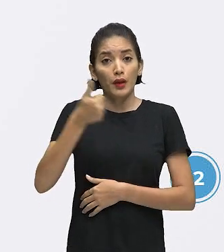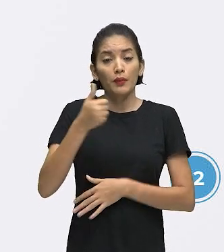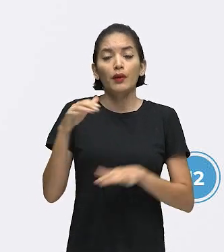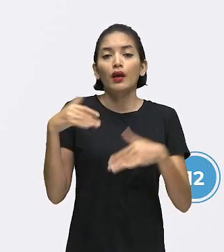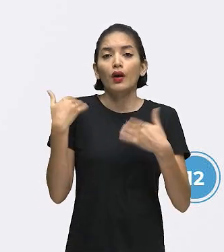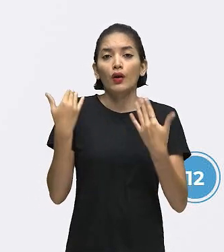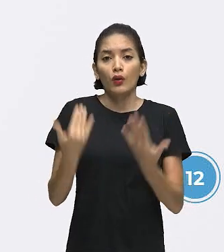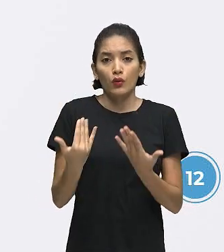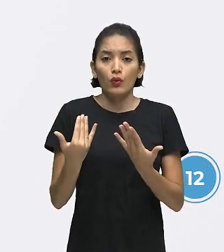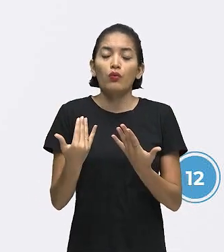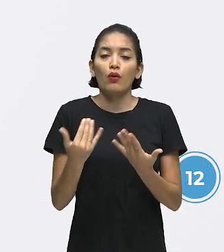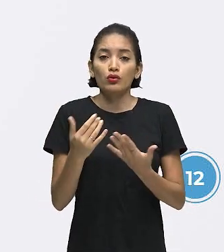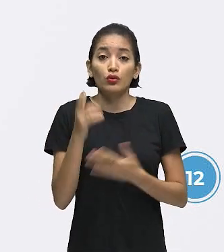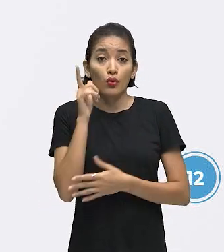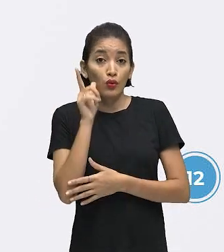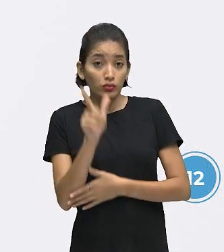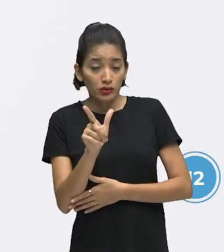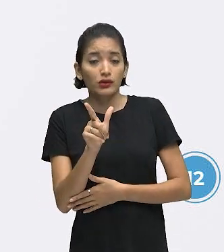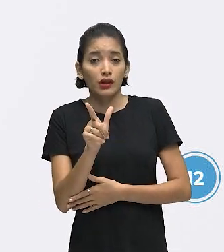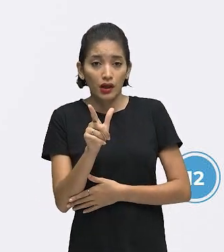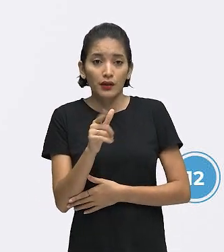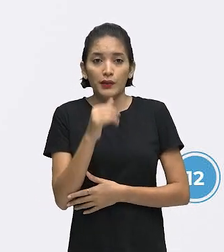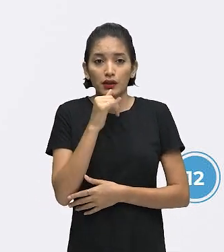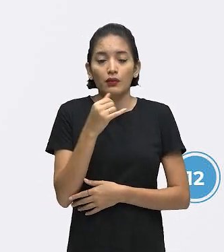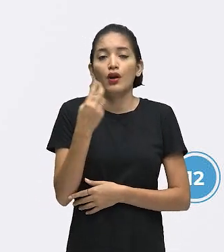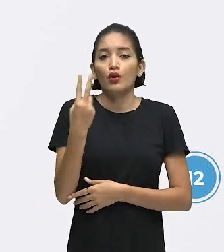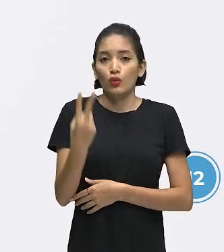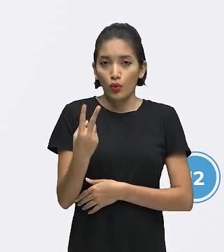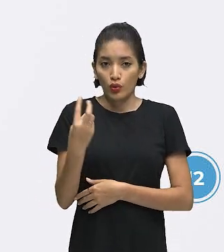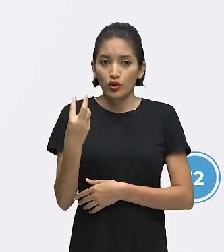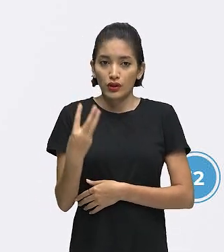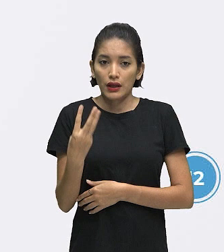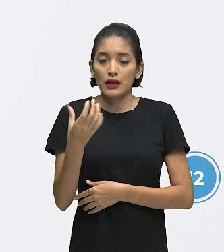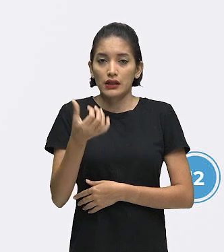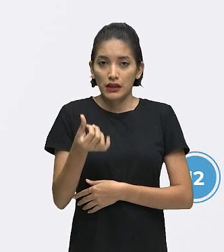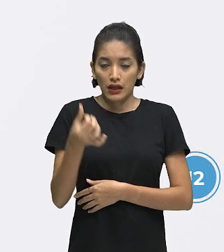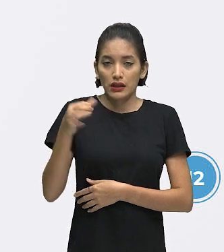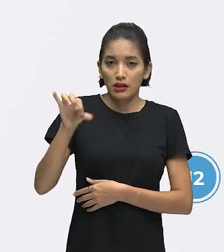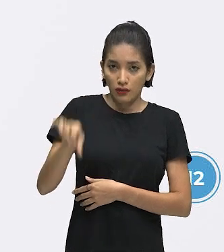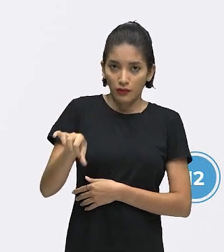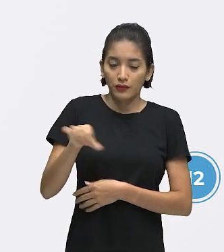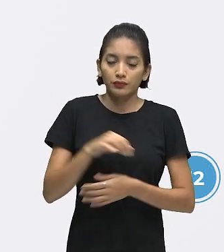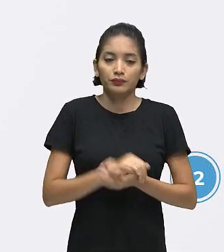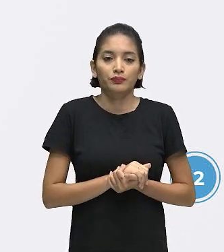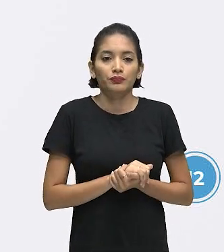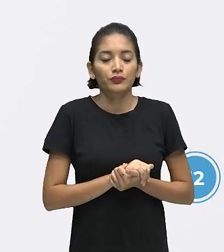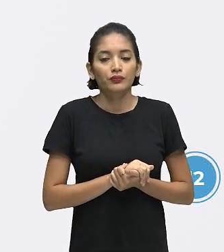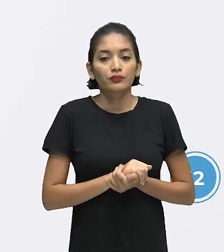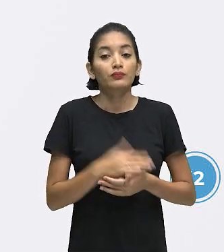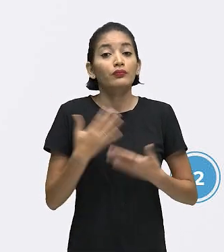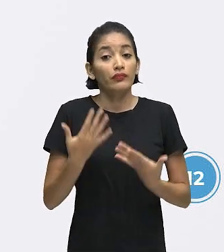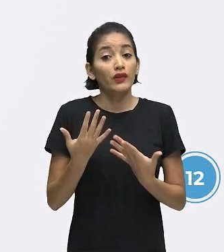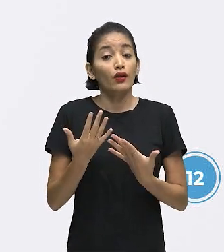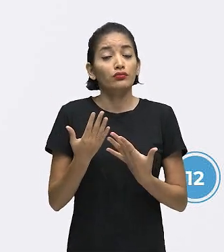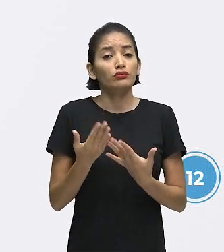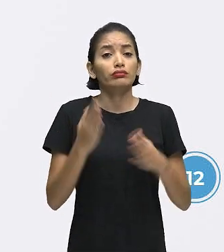são divisíveis por 2, 3, 6 e 9. Aqui, de